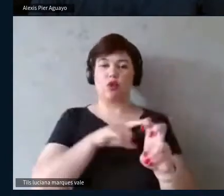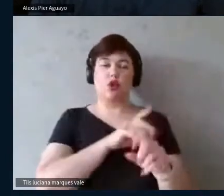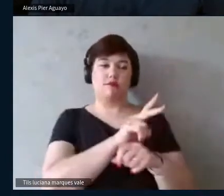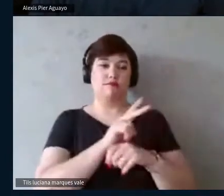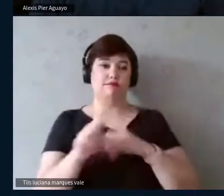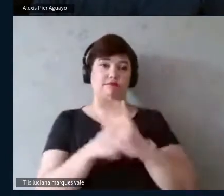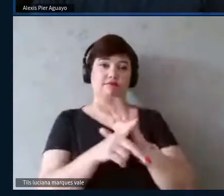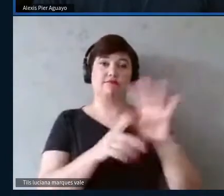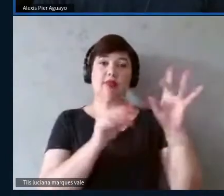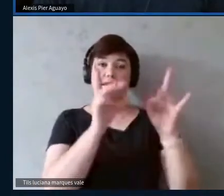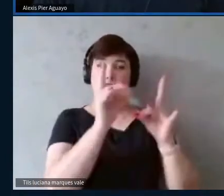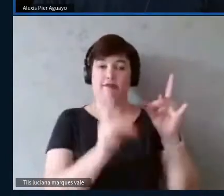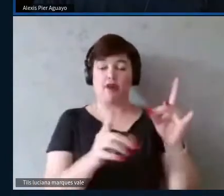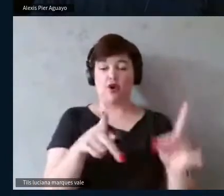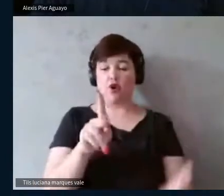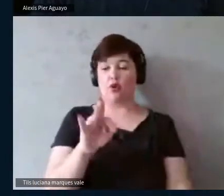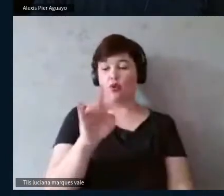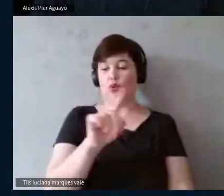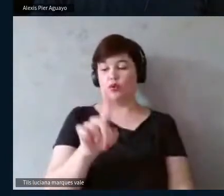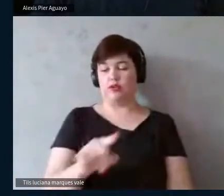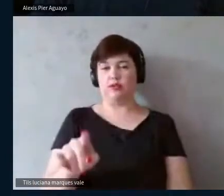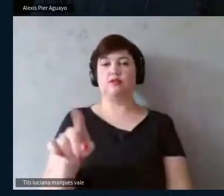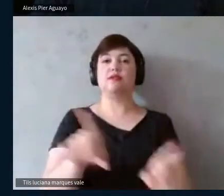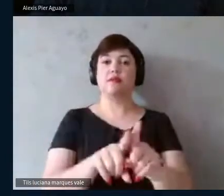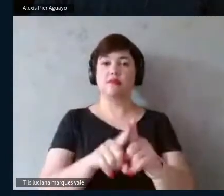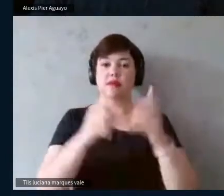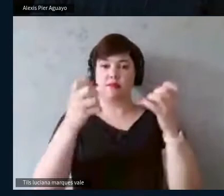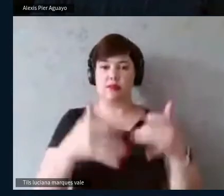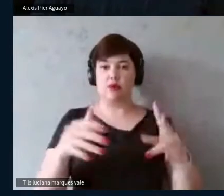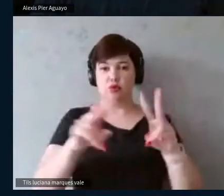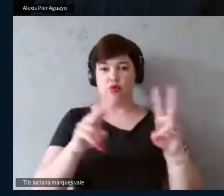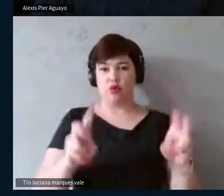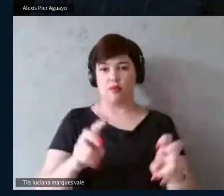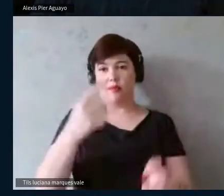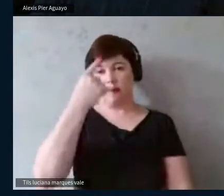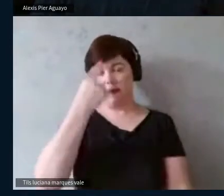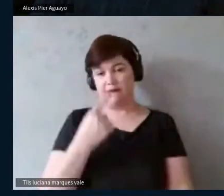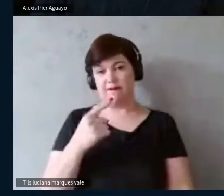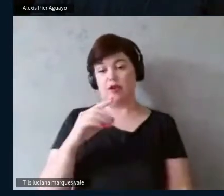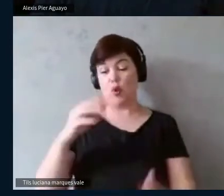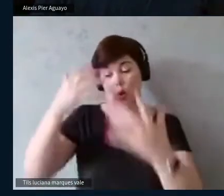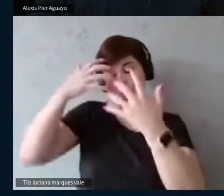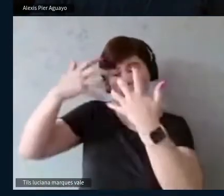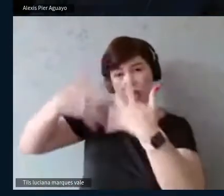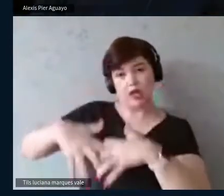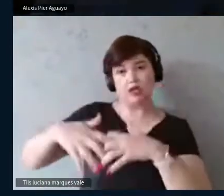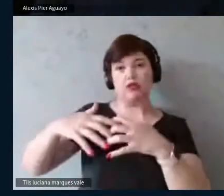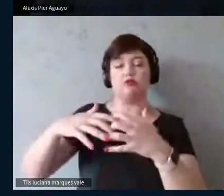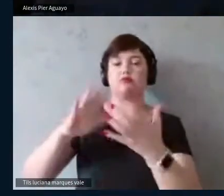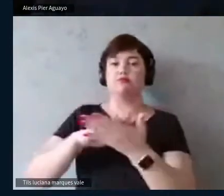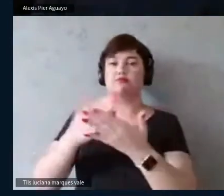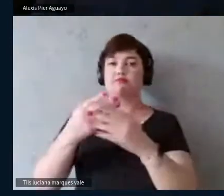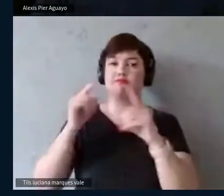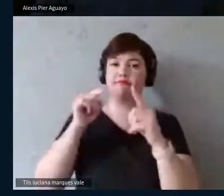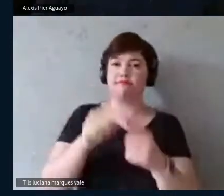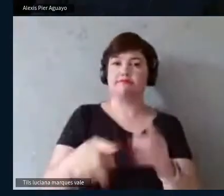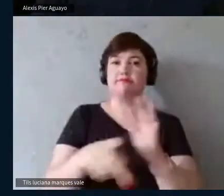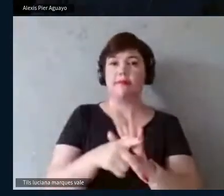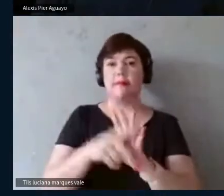também a definição de Kurtz, que você está dizendo, de perfil cognitivo específico do intérprete, ou seja, uma